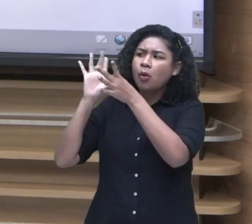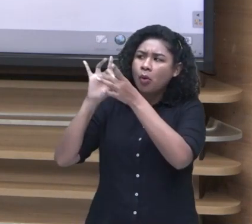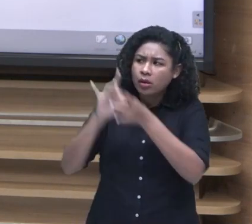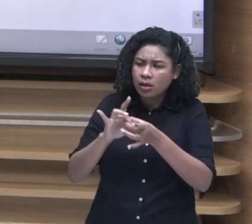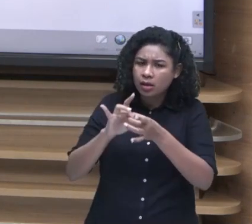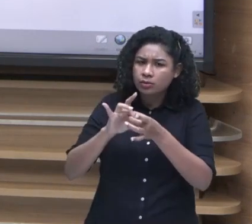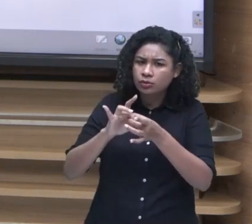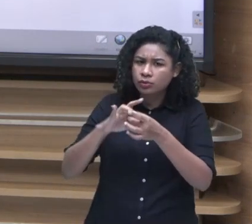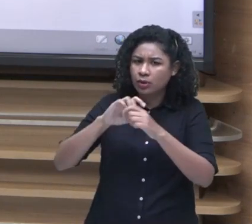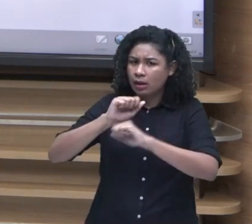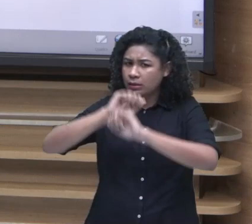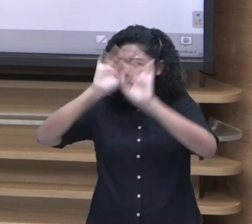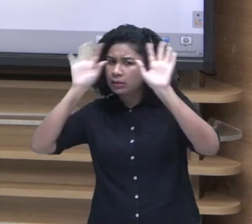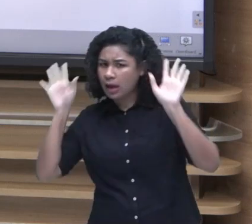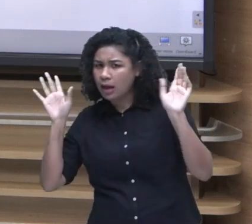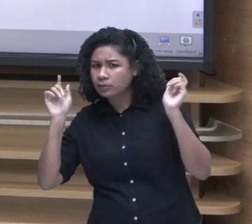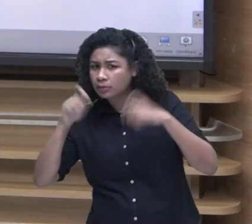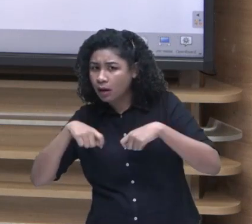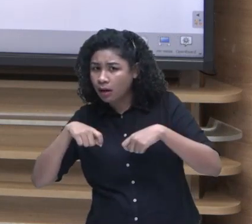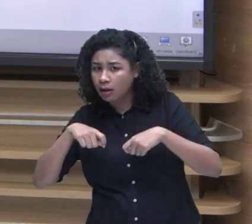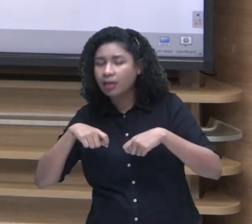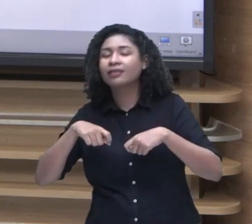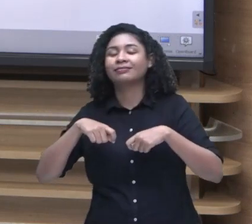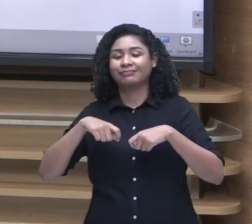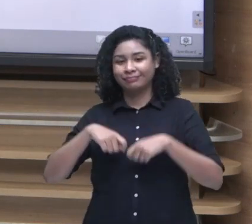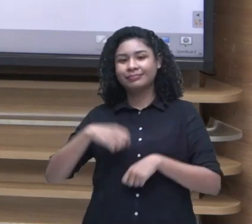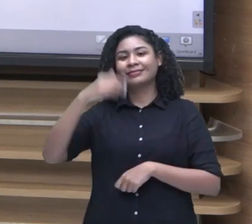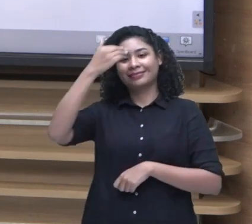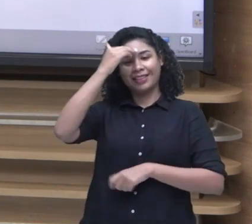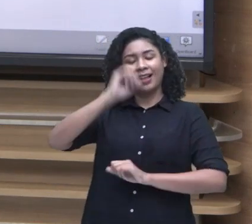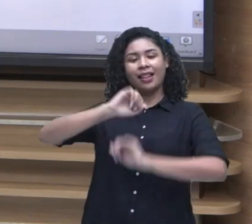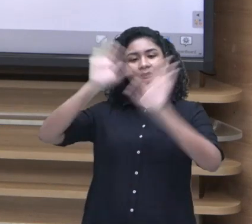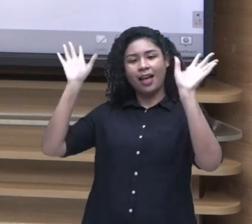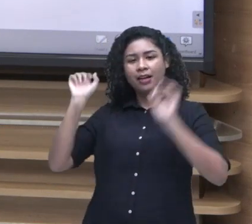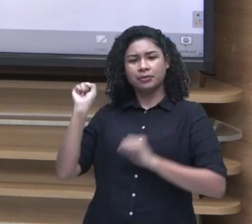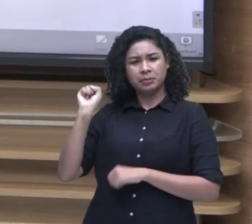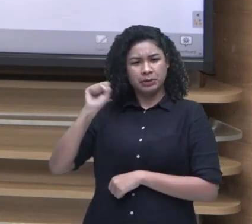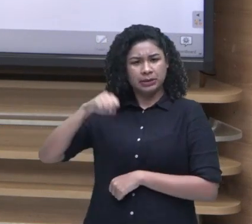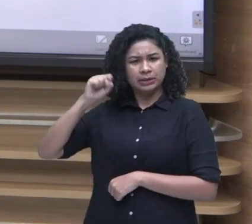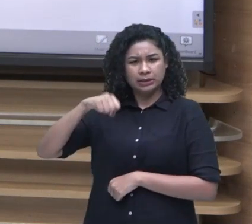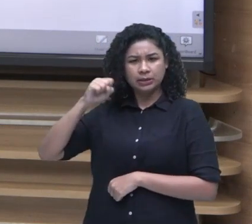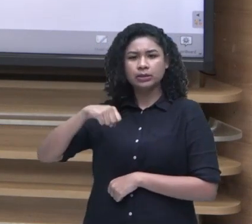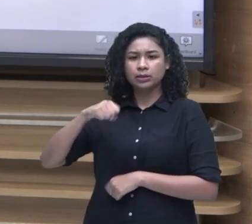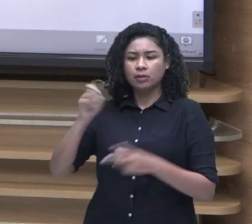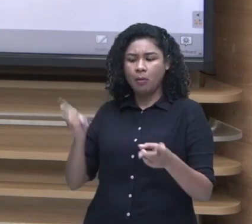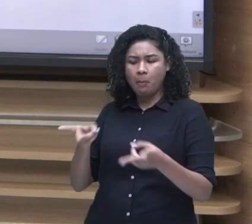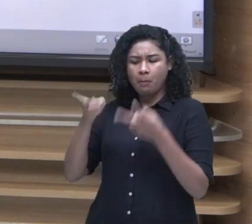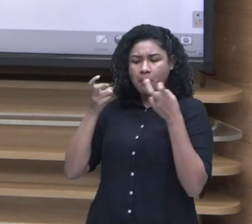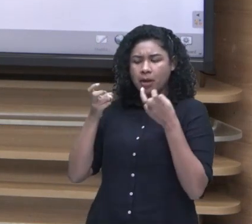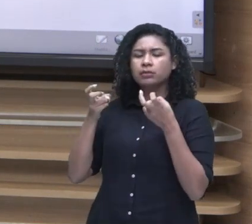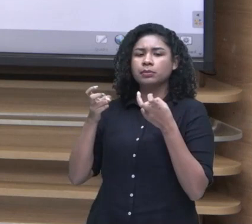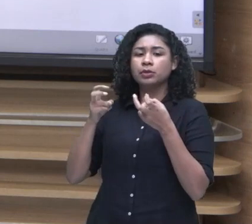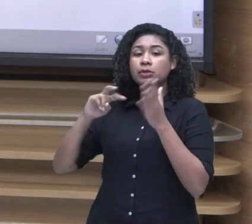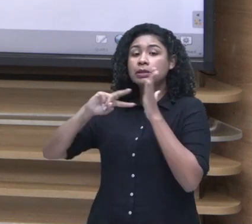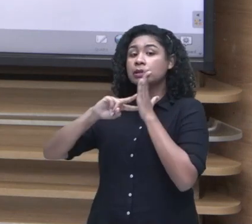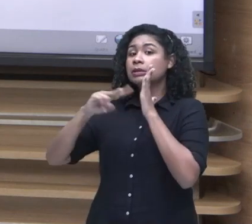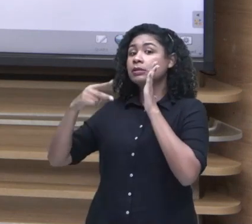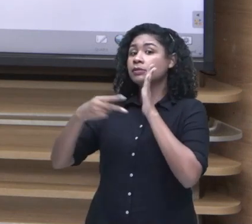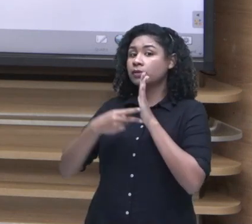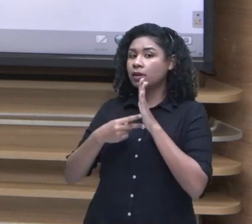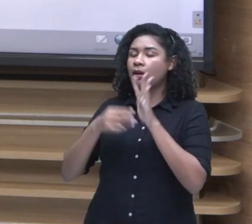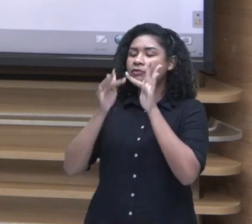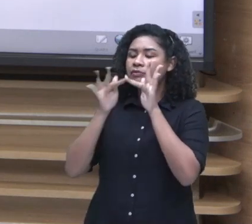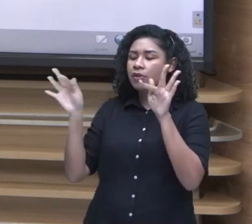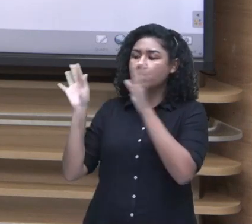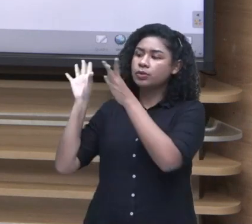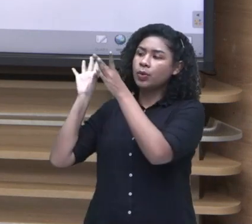claro? Está claro, porque você vai identificar o sentido pelo contexto da frase.